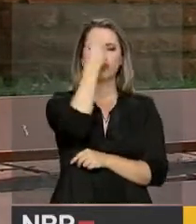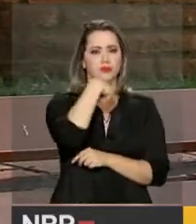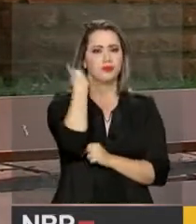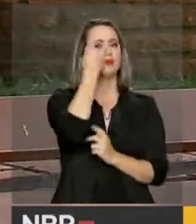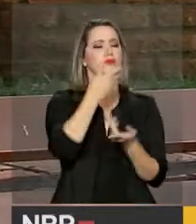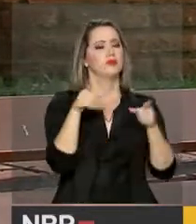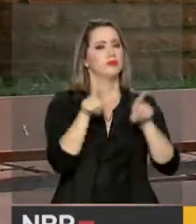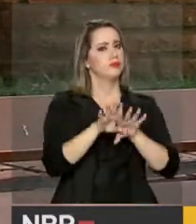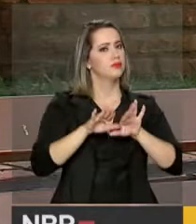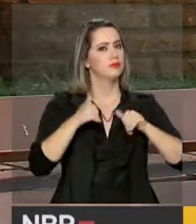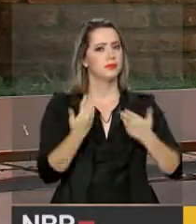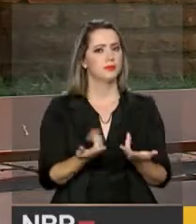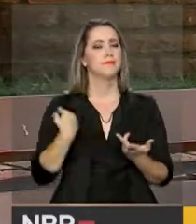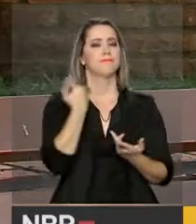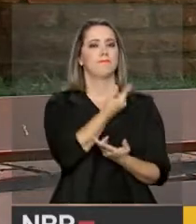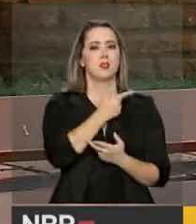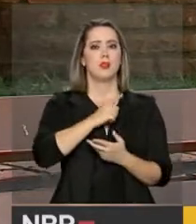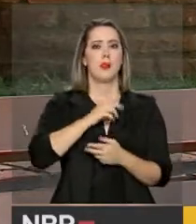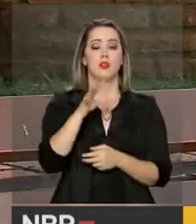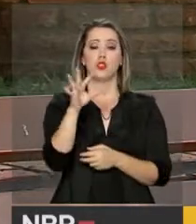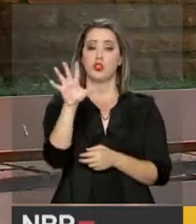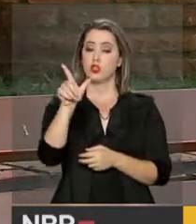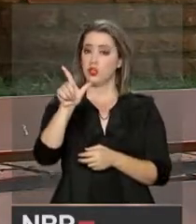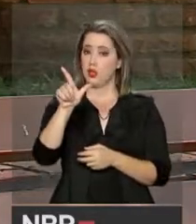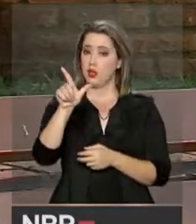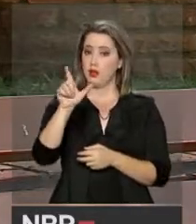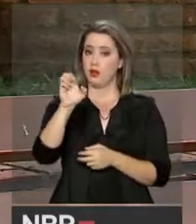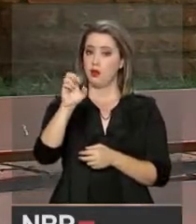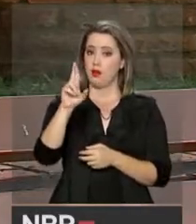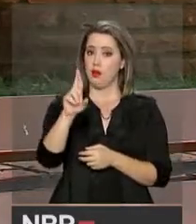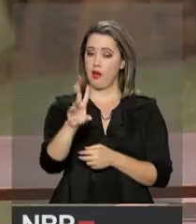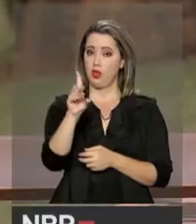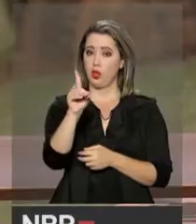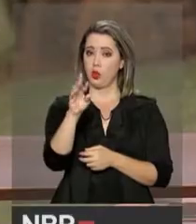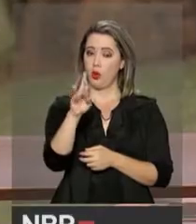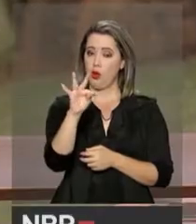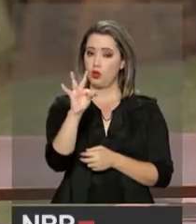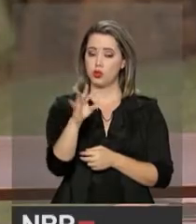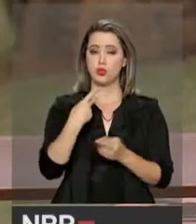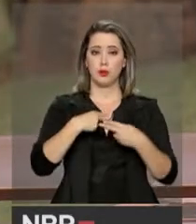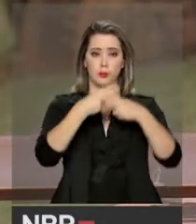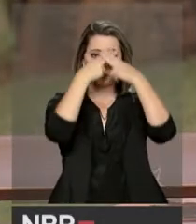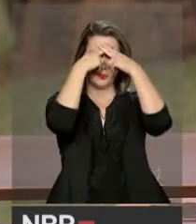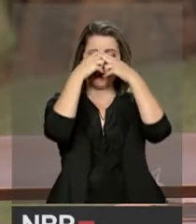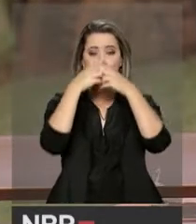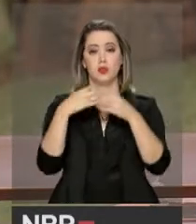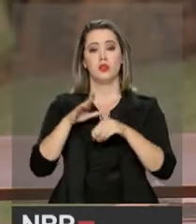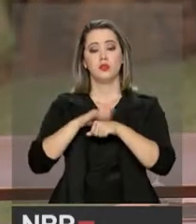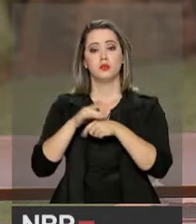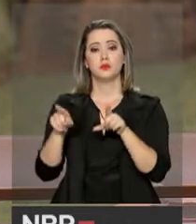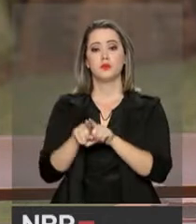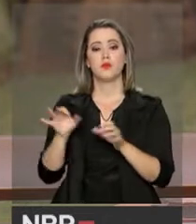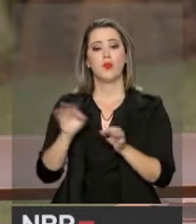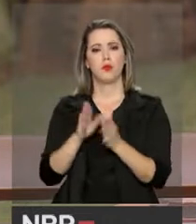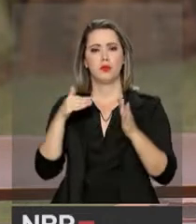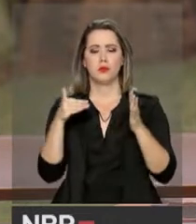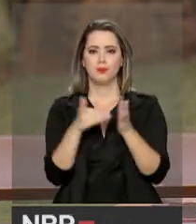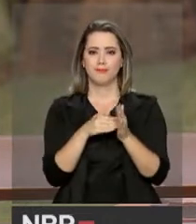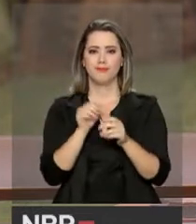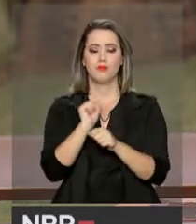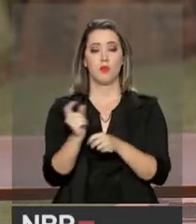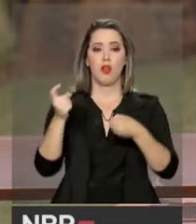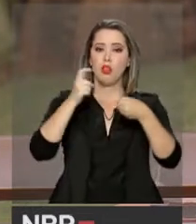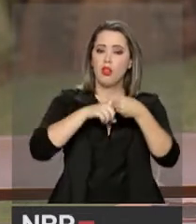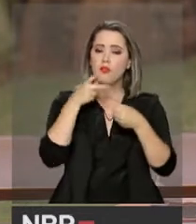prolongadas, e com isso a gente tem bastante LERDORT e adoecimento mental. Tá certo, a gente vai precisar ir para um rápido intervalo e na